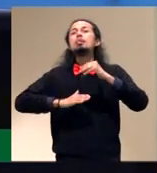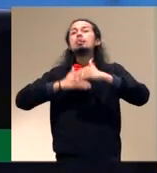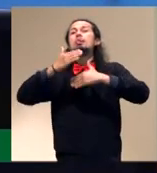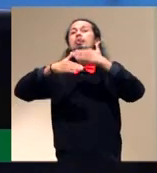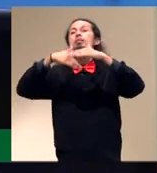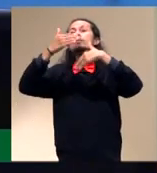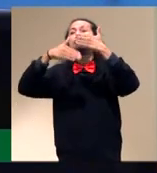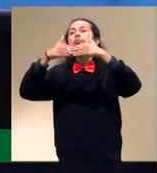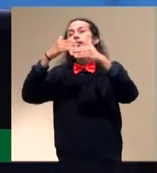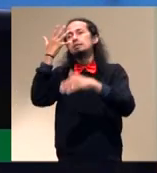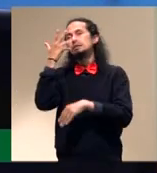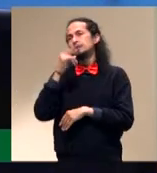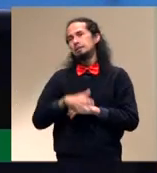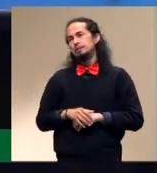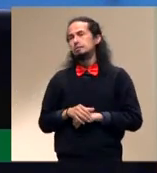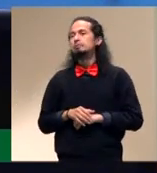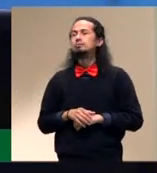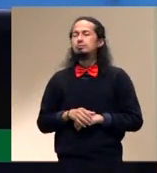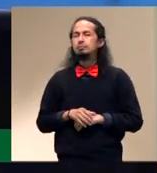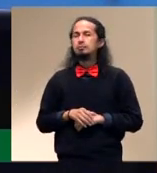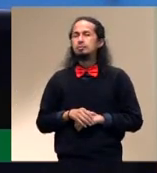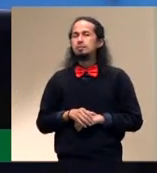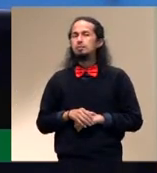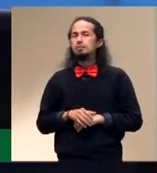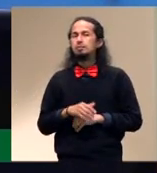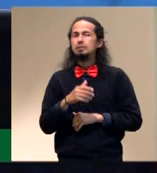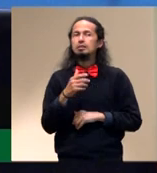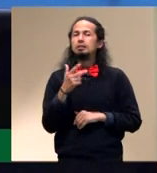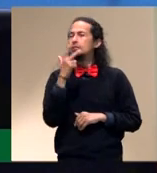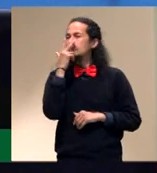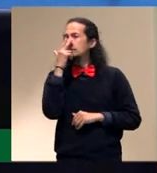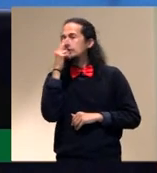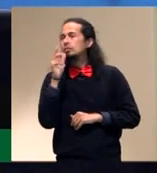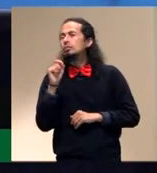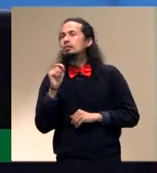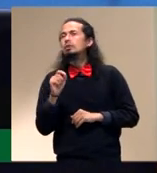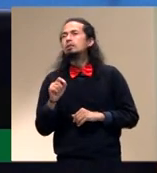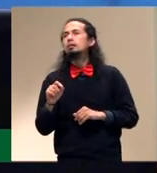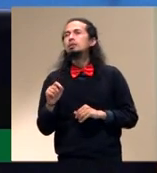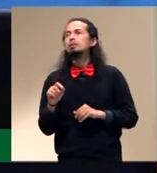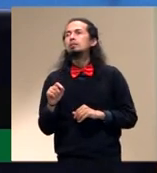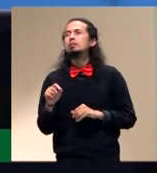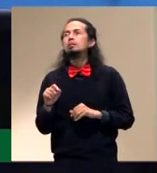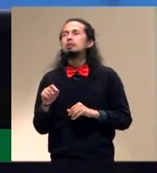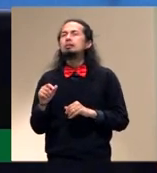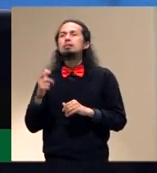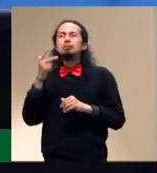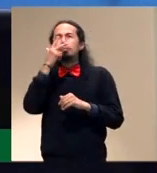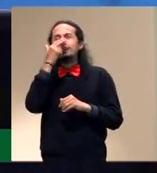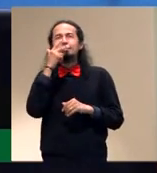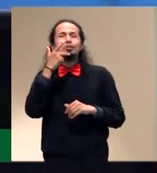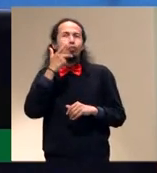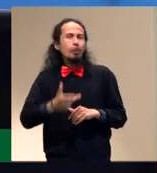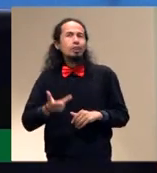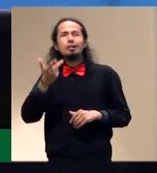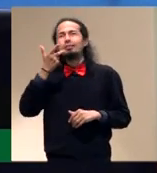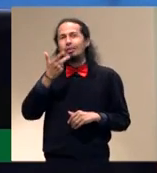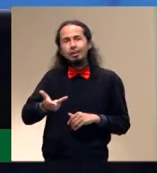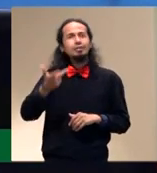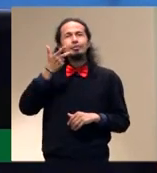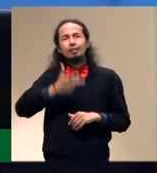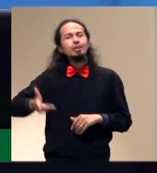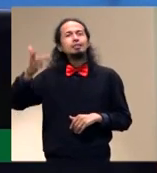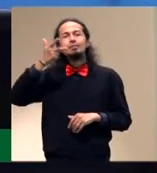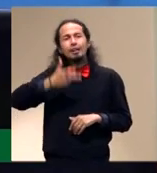a criança e todas as crianças, eu sei que estou sendo redundante, falando isso, talvez vocês estão ouvindo isso também há mais de